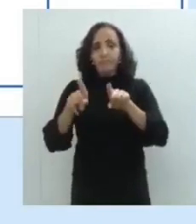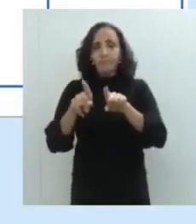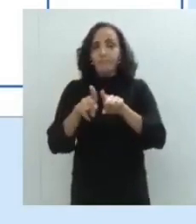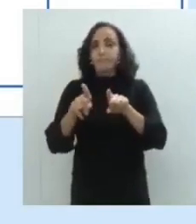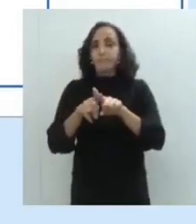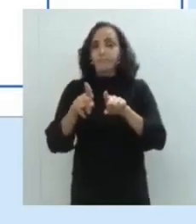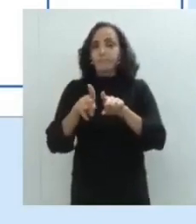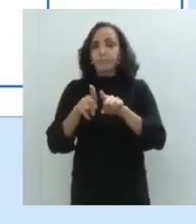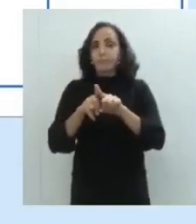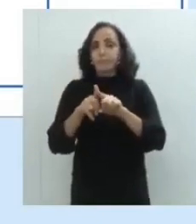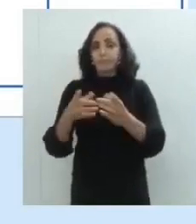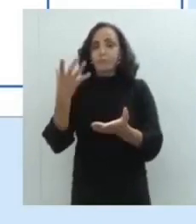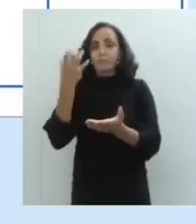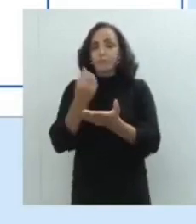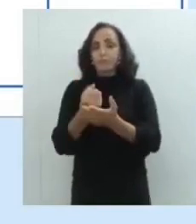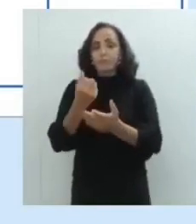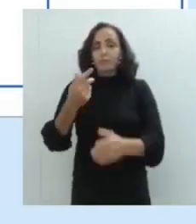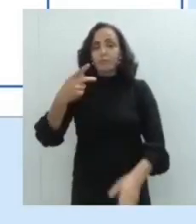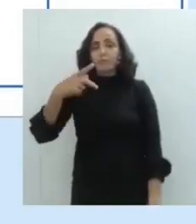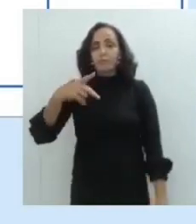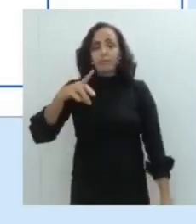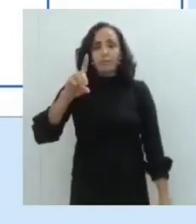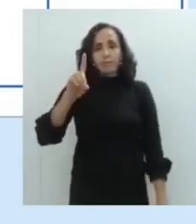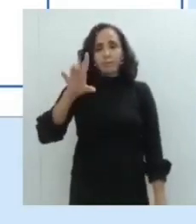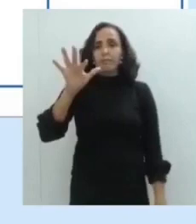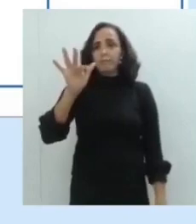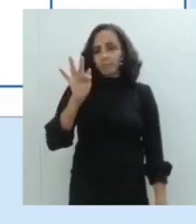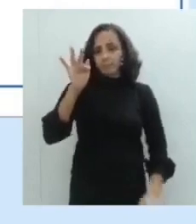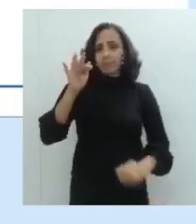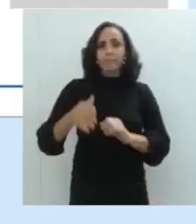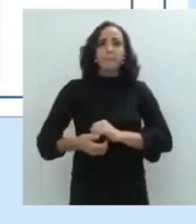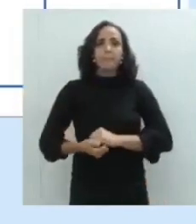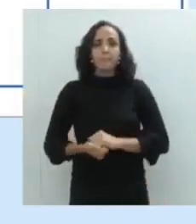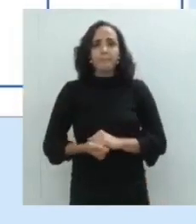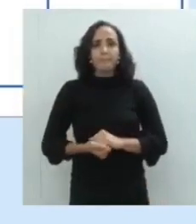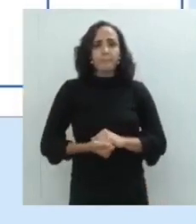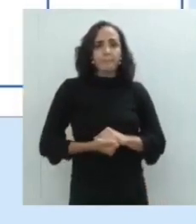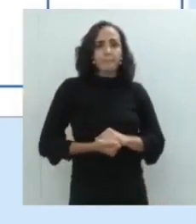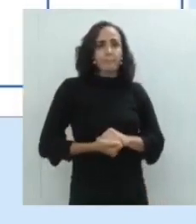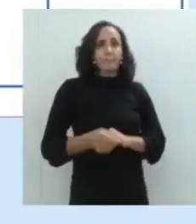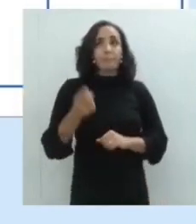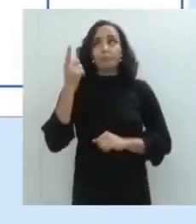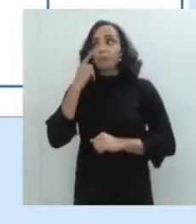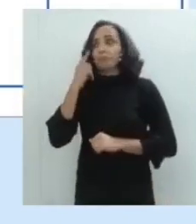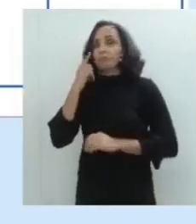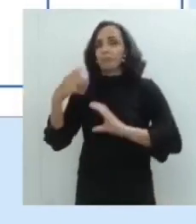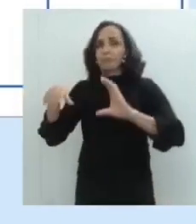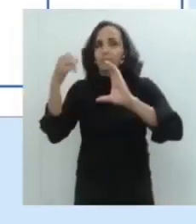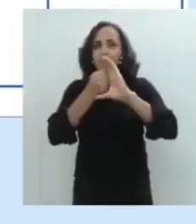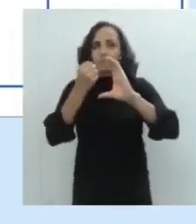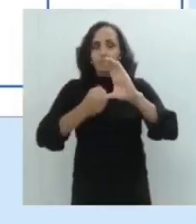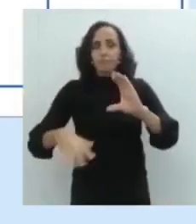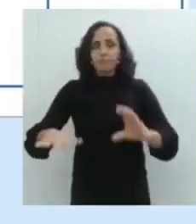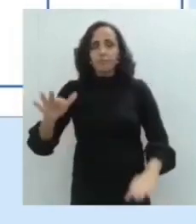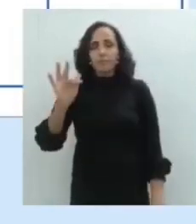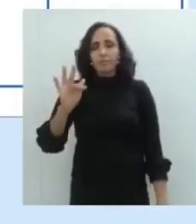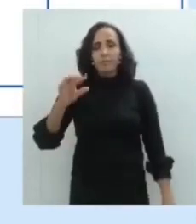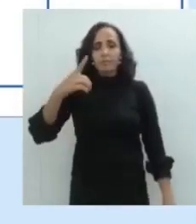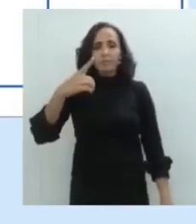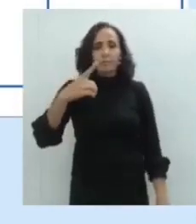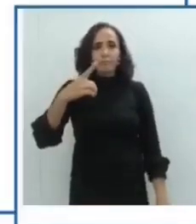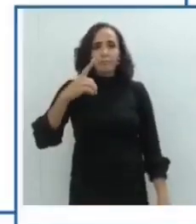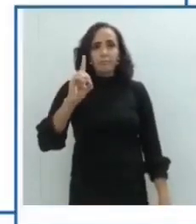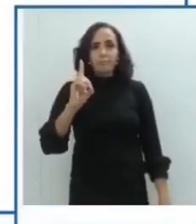né, de gerar um arquivo PDF diretamente. Tá? Características da FPDF, da nossa